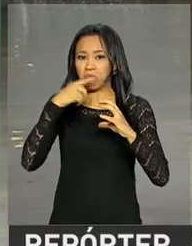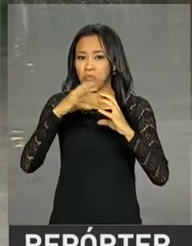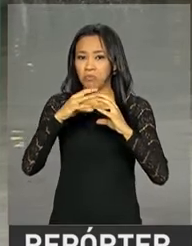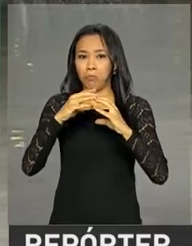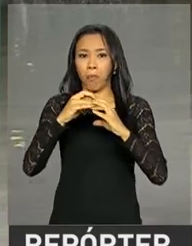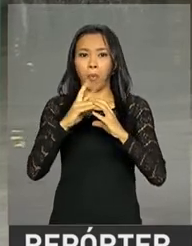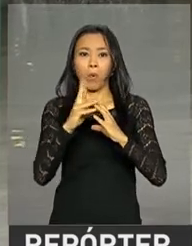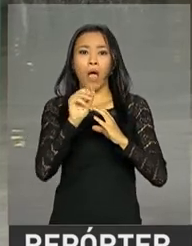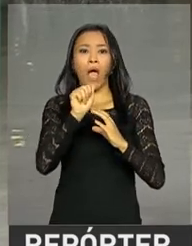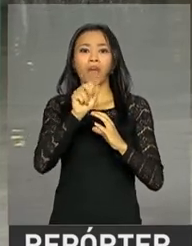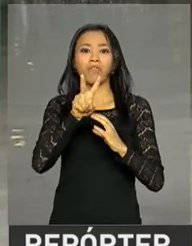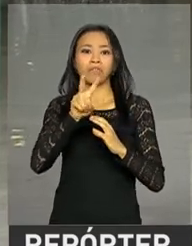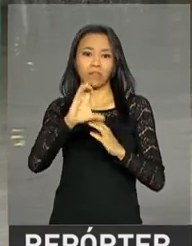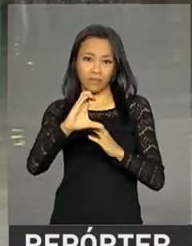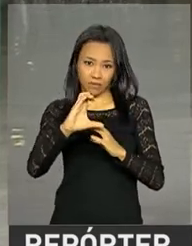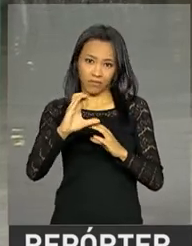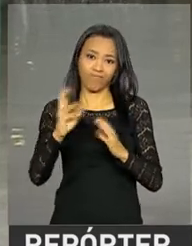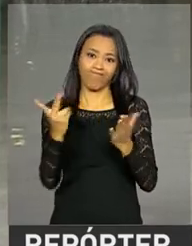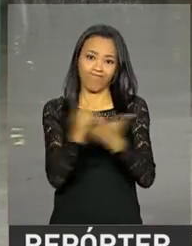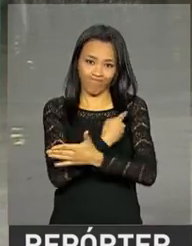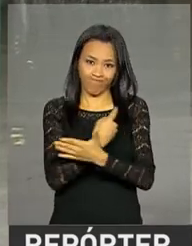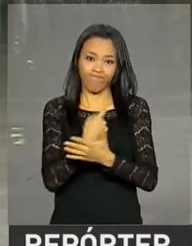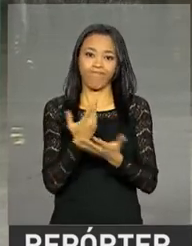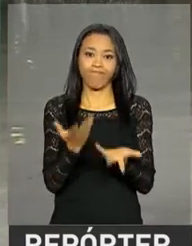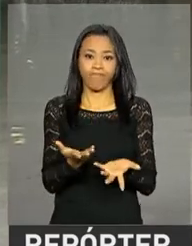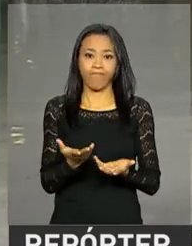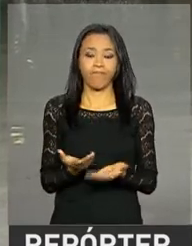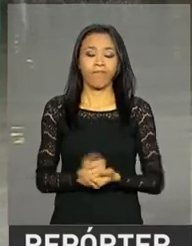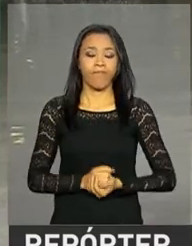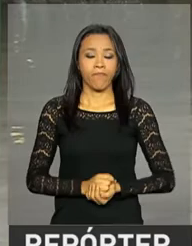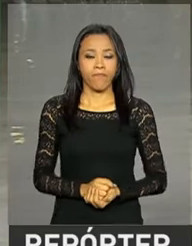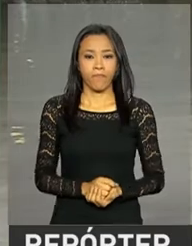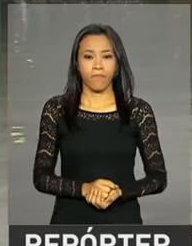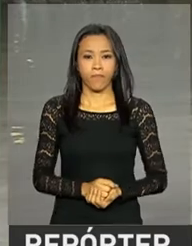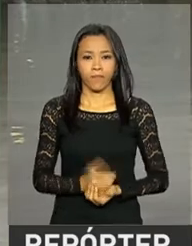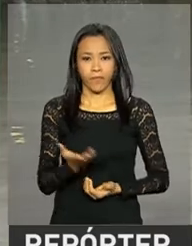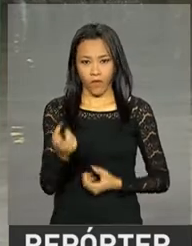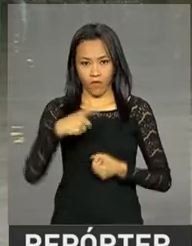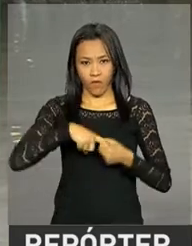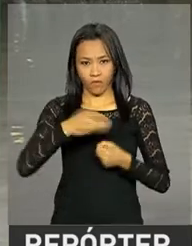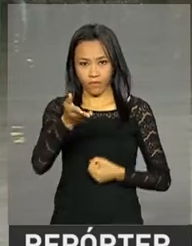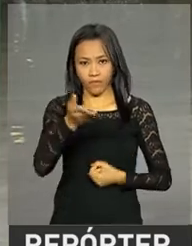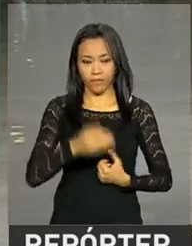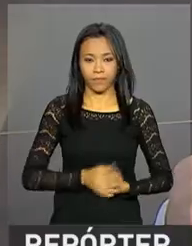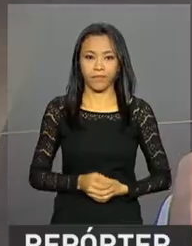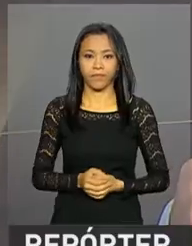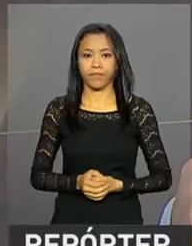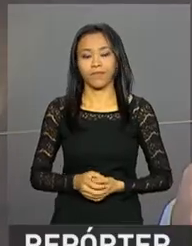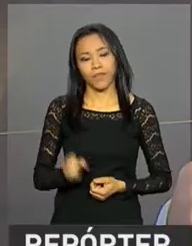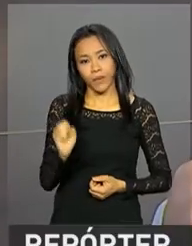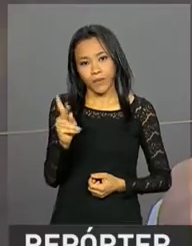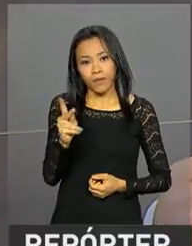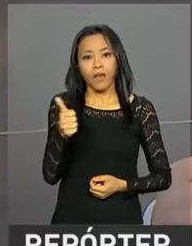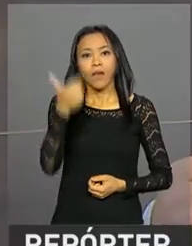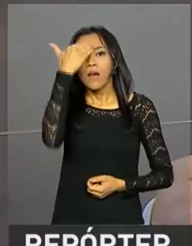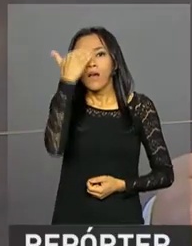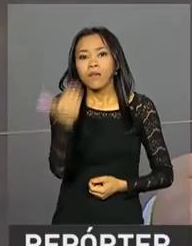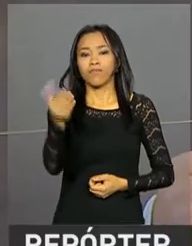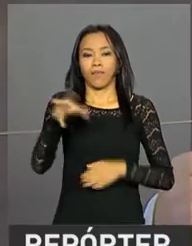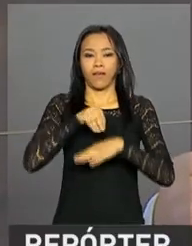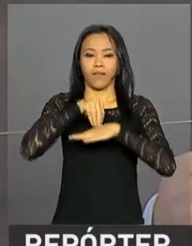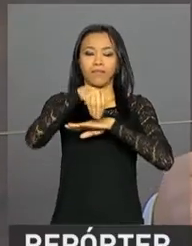de ter sofrido um acidente vascular cerebral. Leandro, volto com você. Tá ok, João Pedro, obrigado pelas